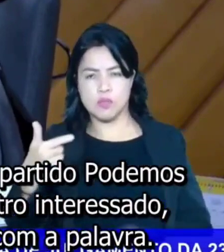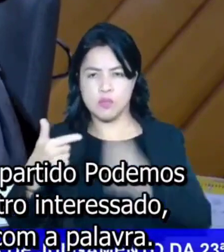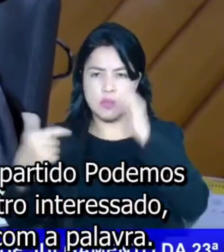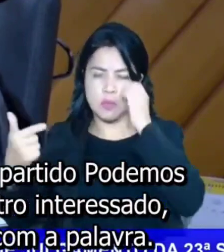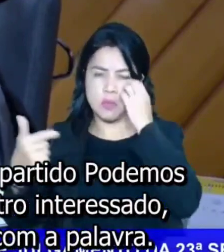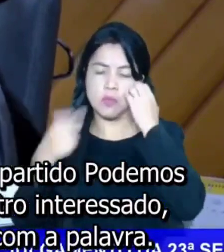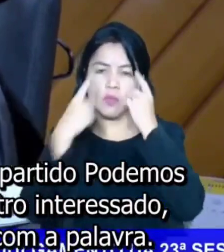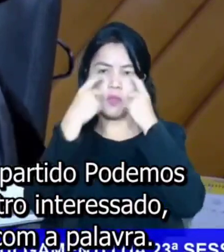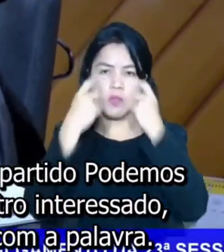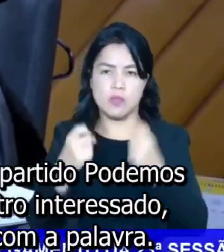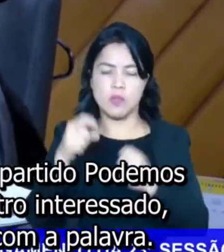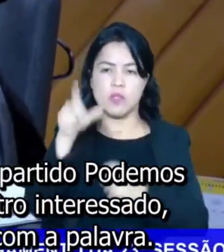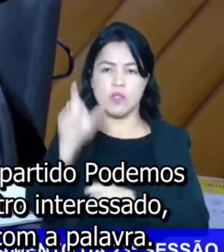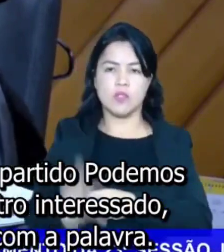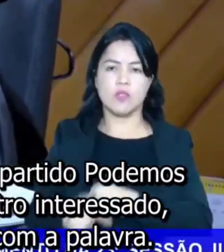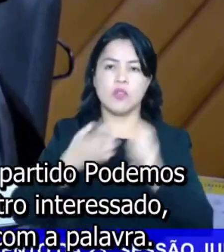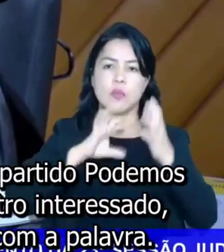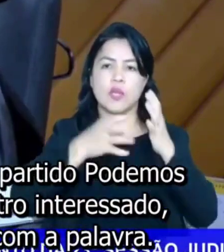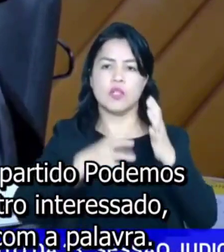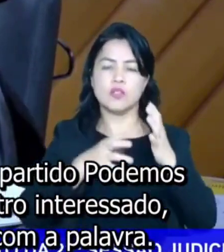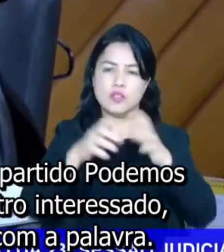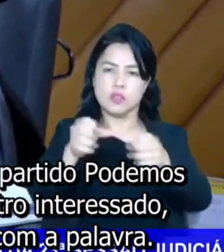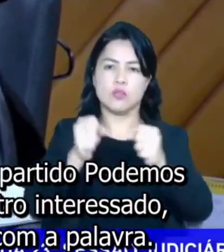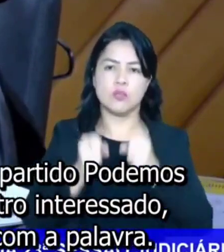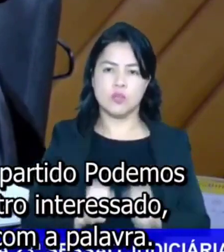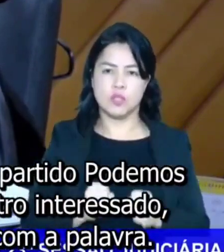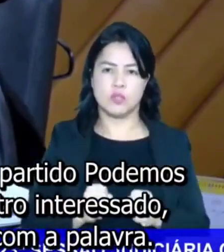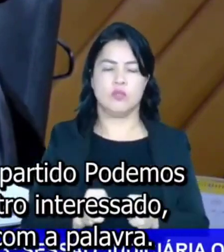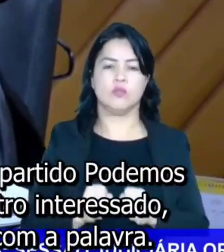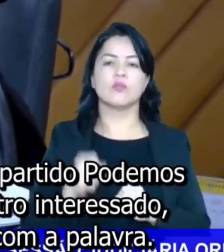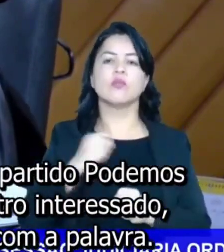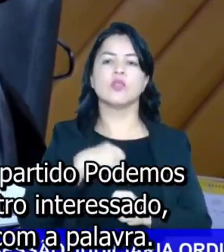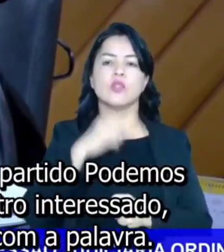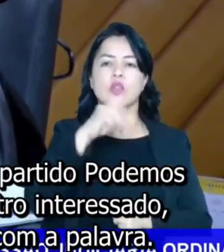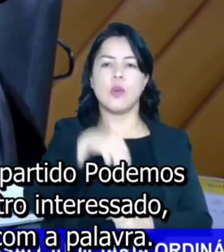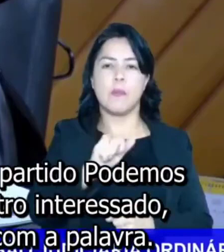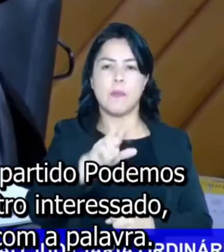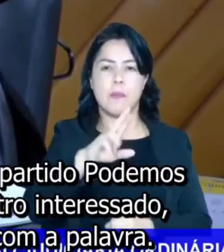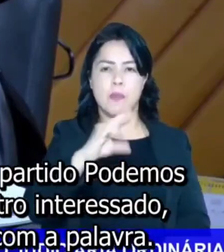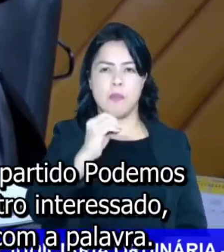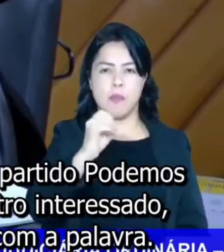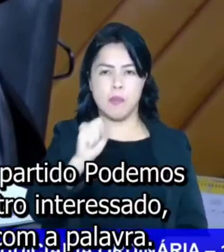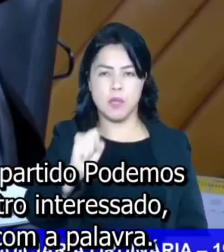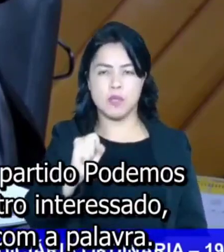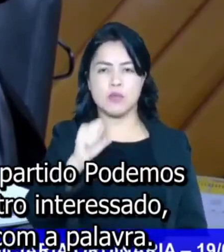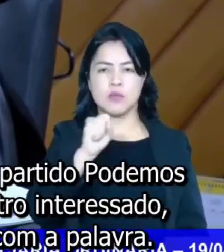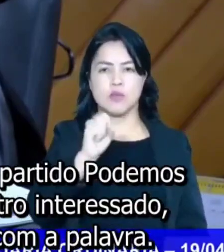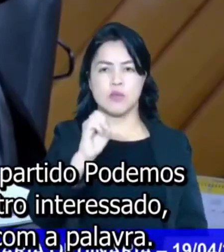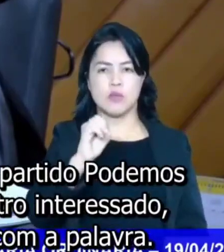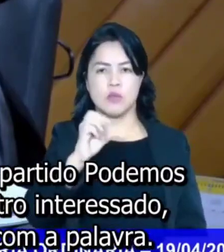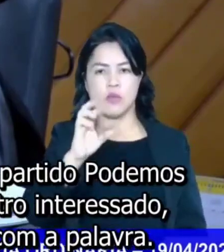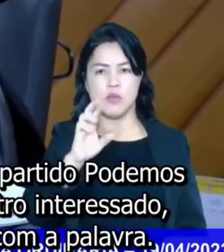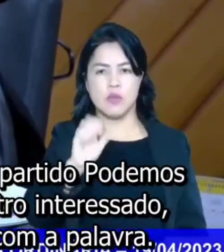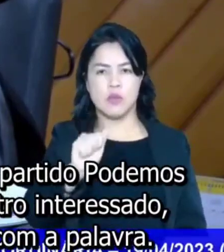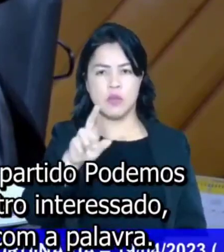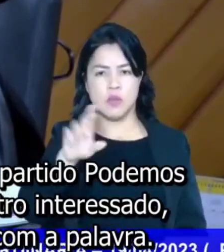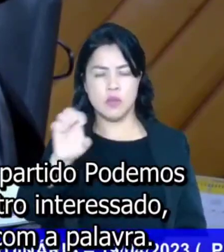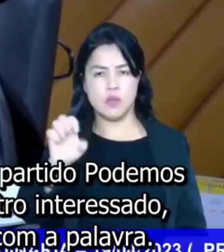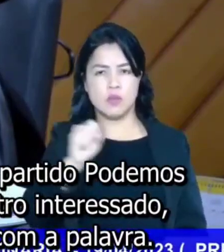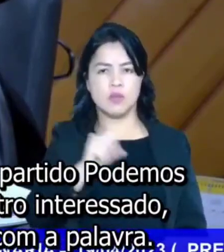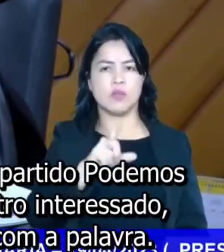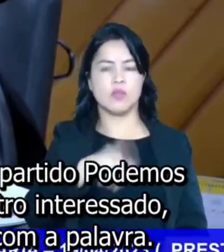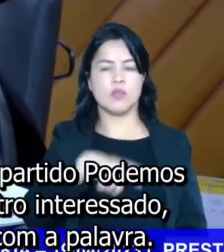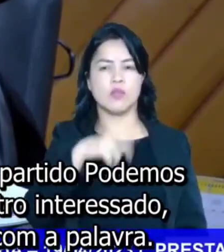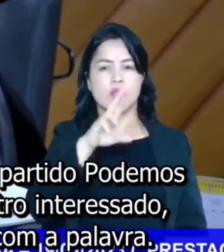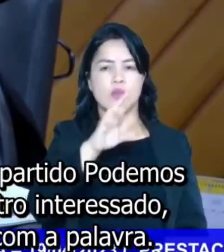interessado neste caso é o partido Podemos e o Marco Giovano Soares Ribas. Há também outro interessado, Robson